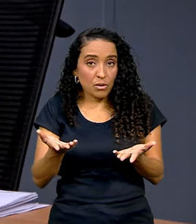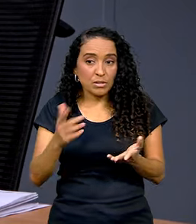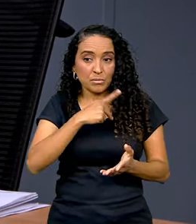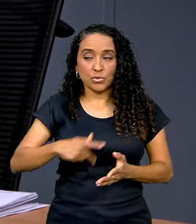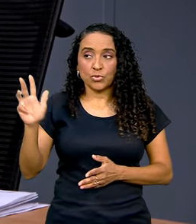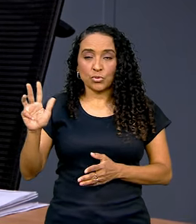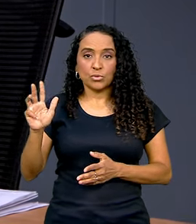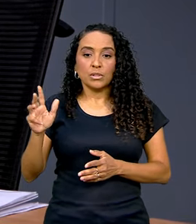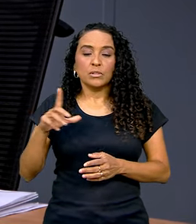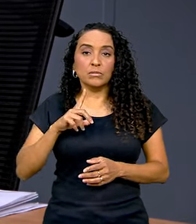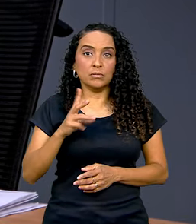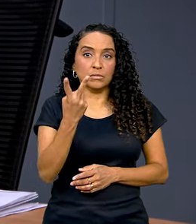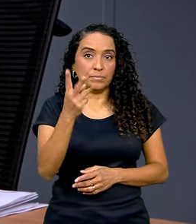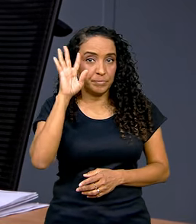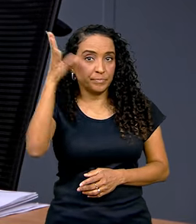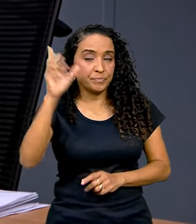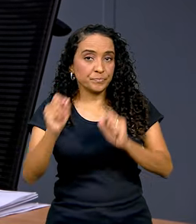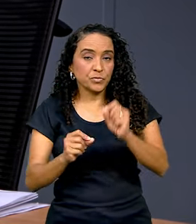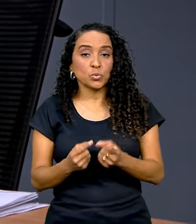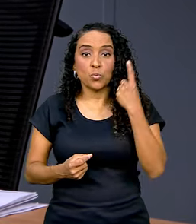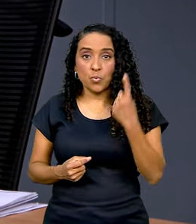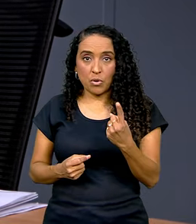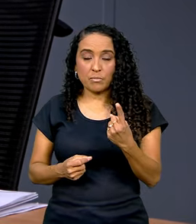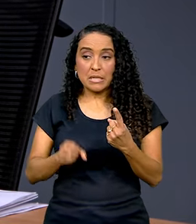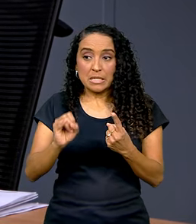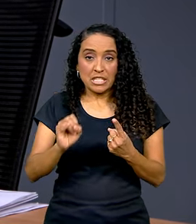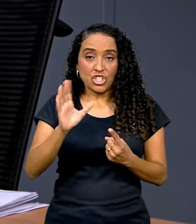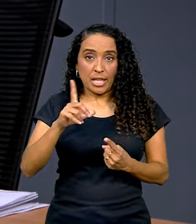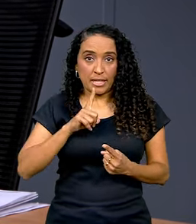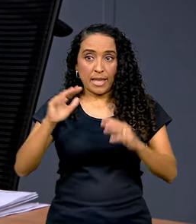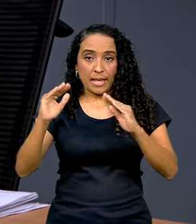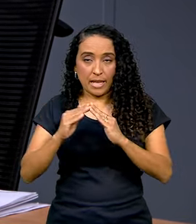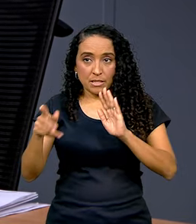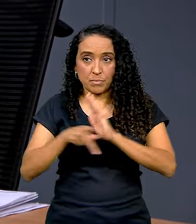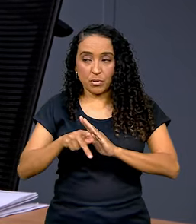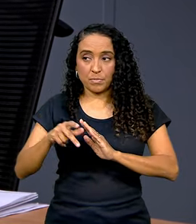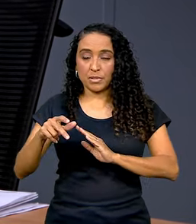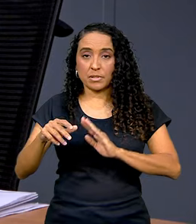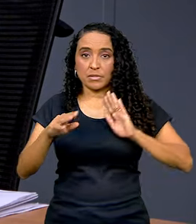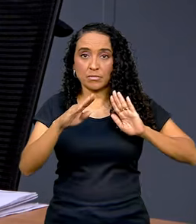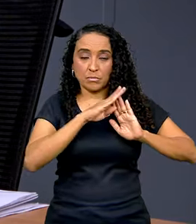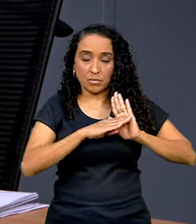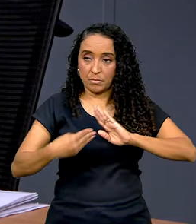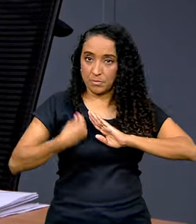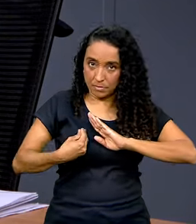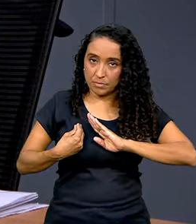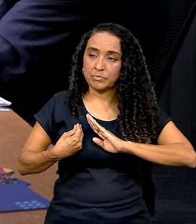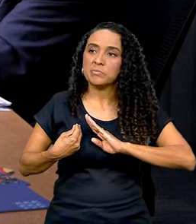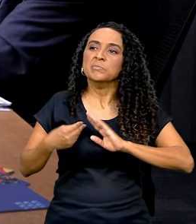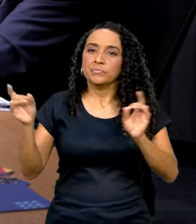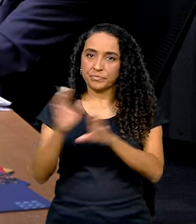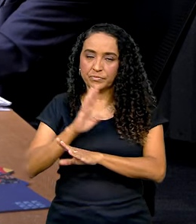lembrei agora o presidente Lula tomou duas decisões uma quem já tinha casa do Minha Casa Minha Vida